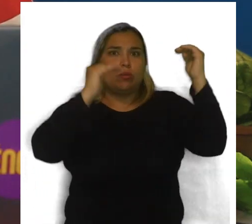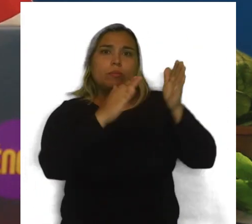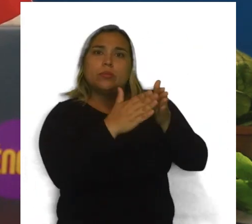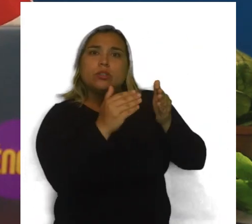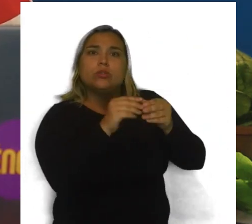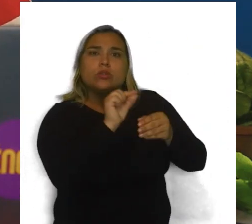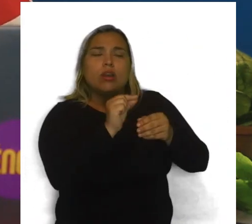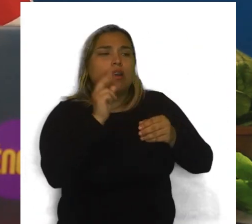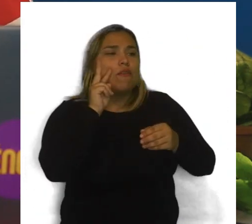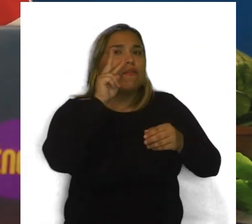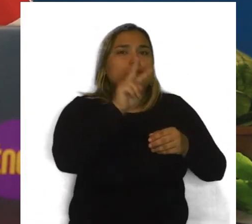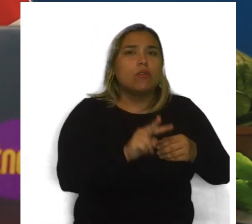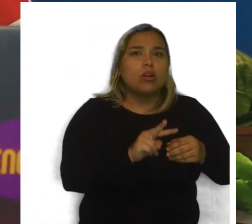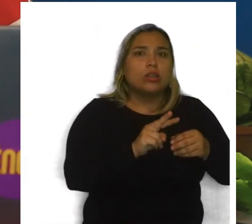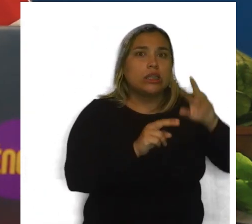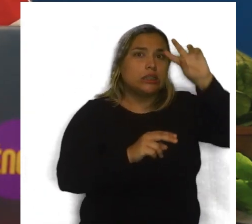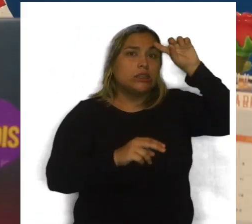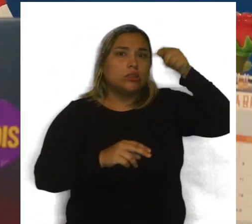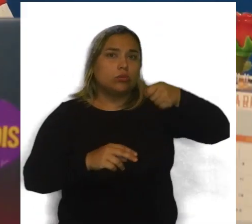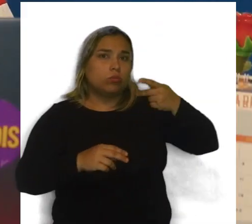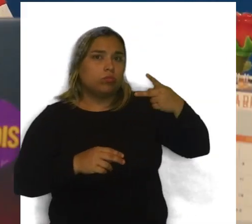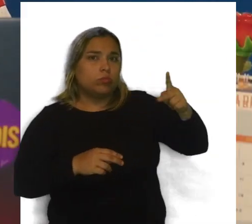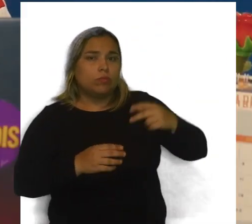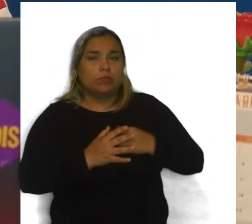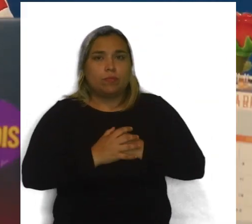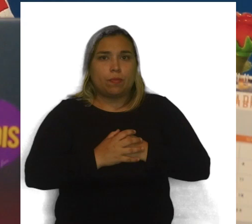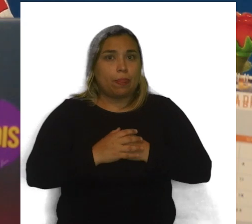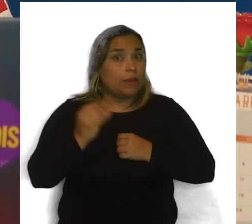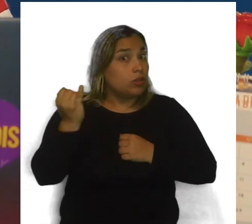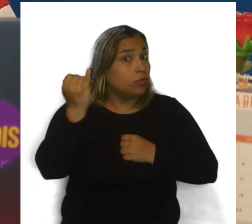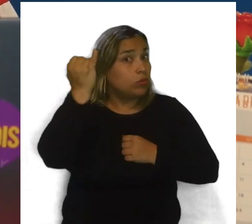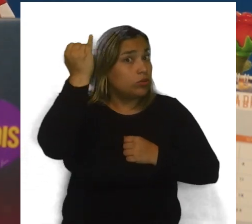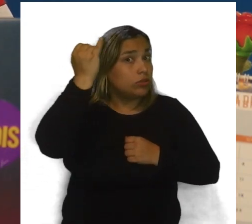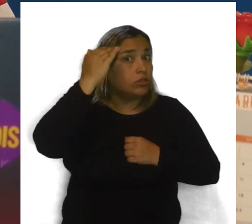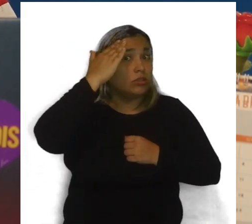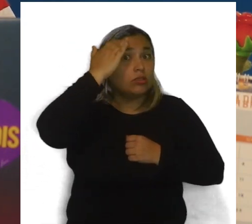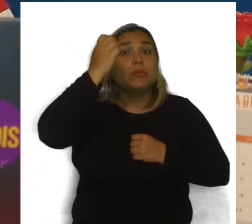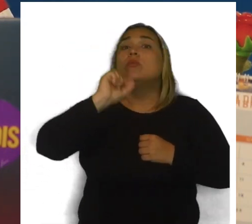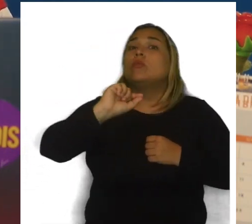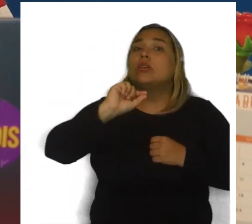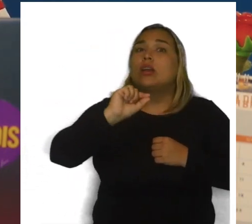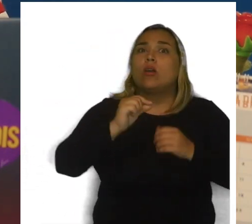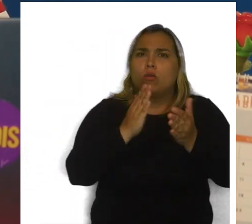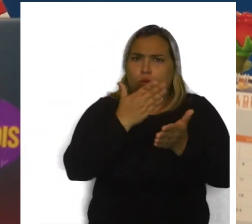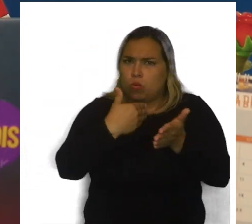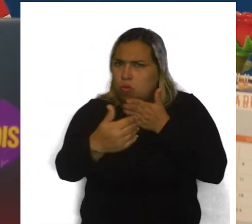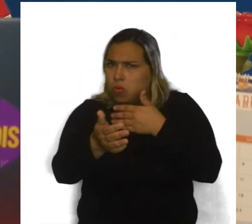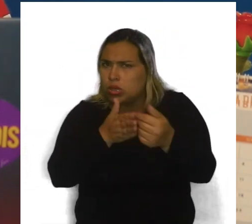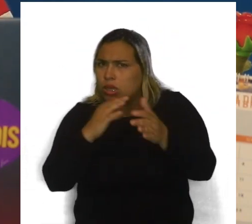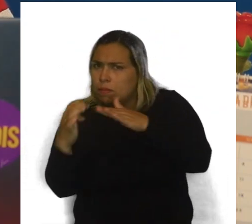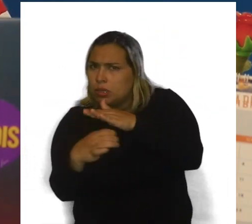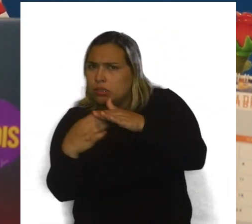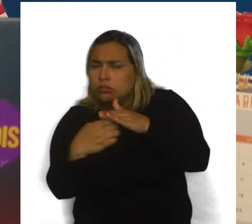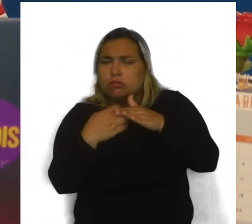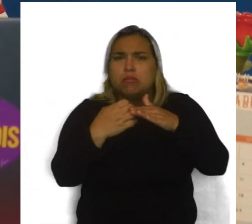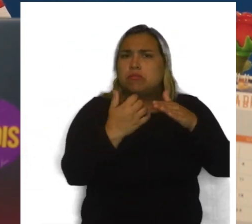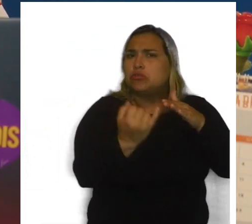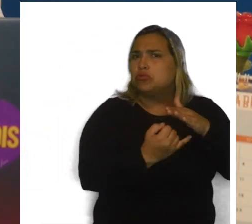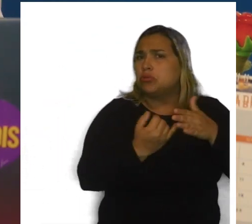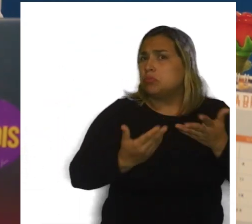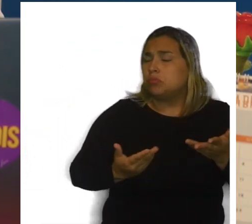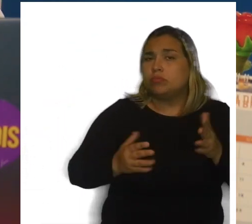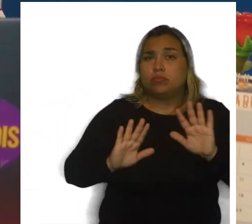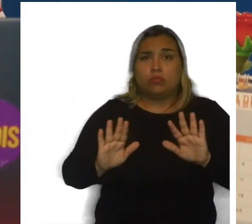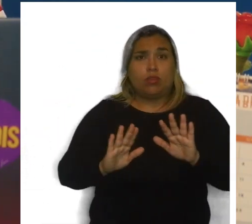para revisarem a decisão daquele órgão. É importante saber também que não é qualquer empresa ou entidade, por exemplo,